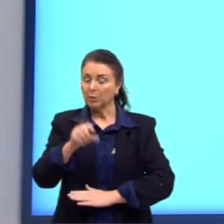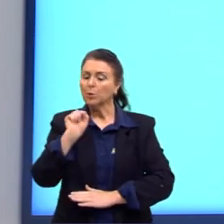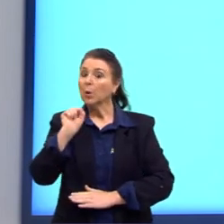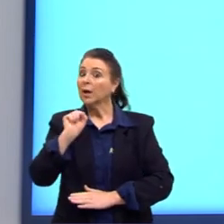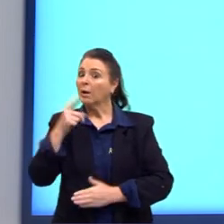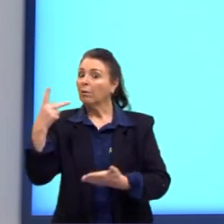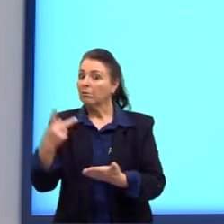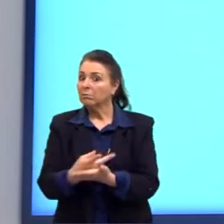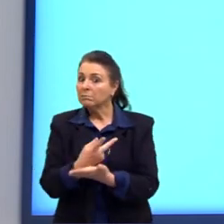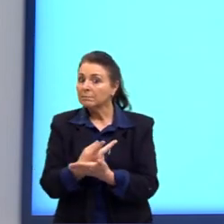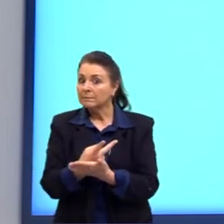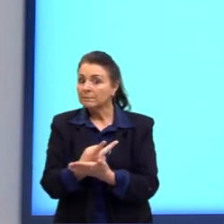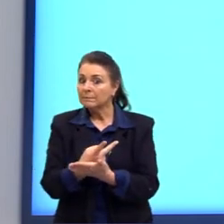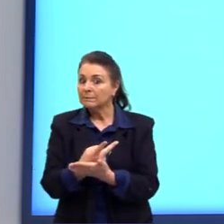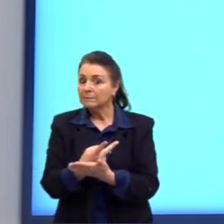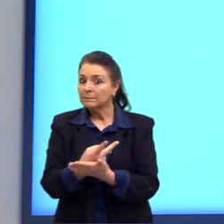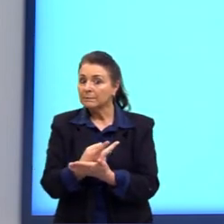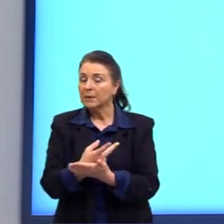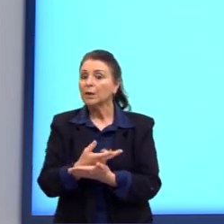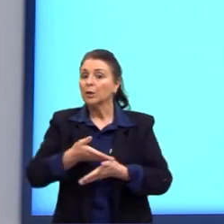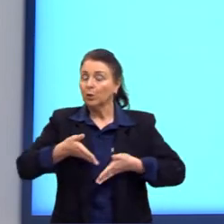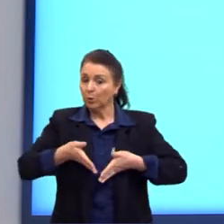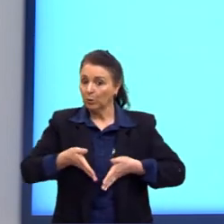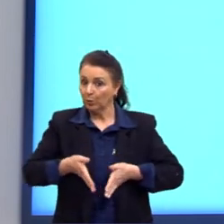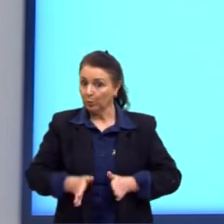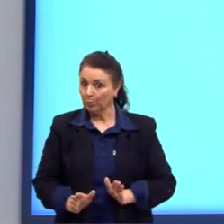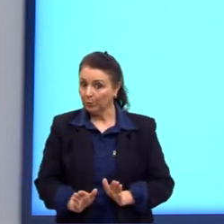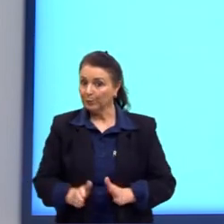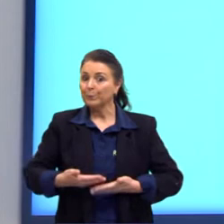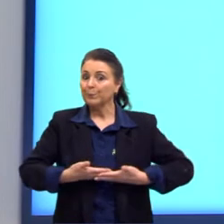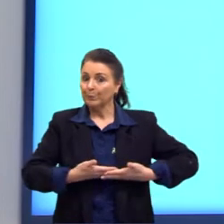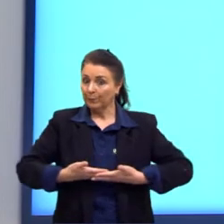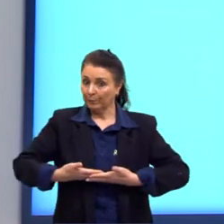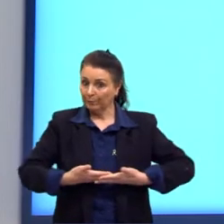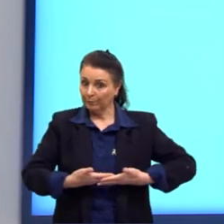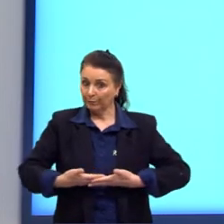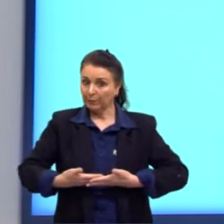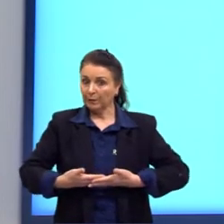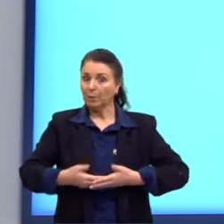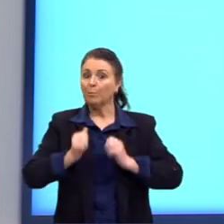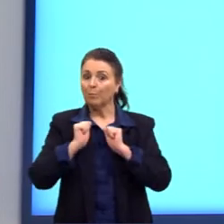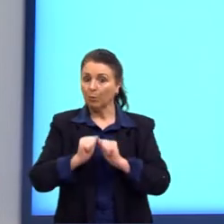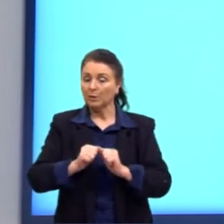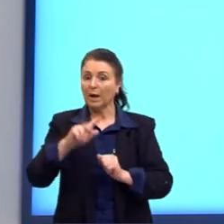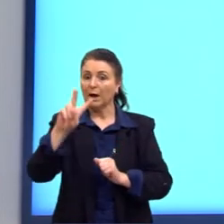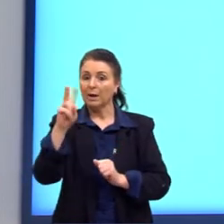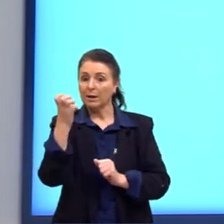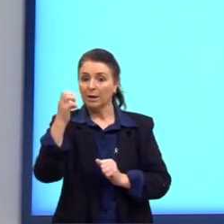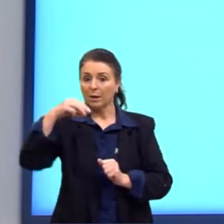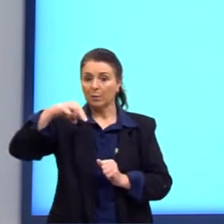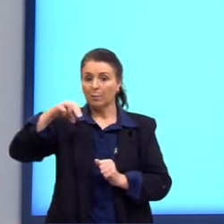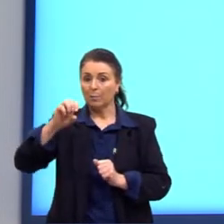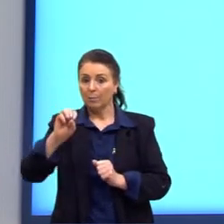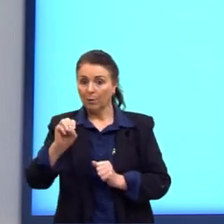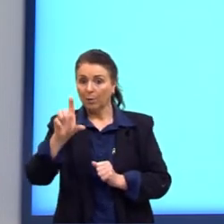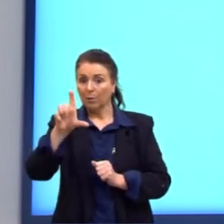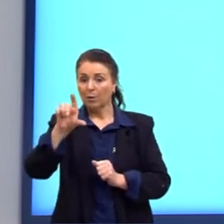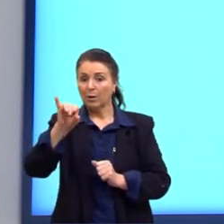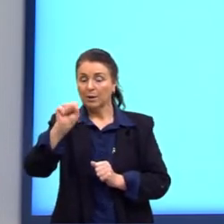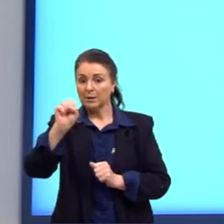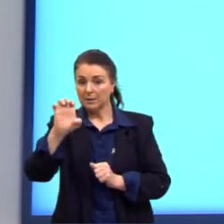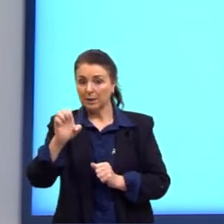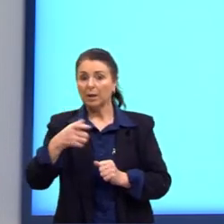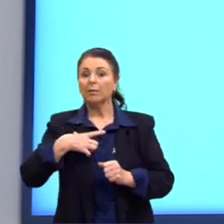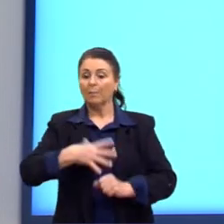que acontece nesse feto pode ocorrer a hemólise pode ocorrer também um aborto né porque